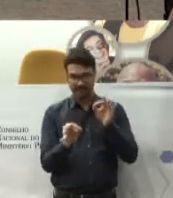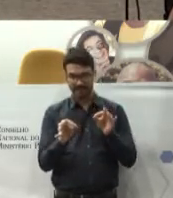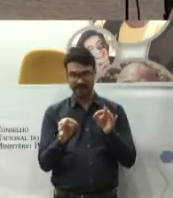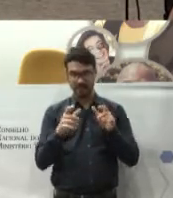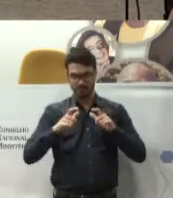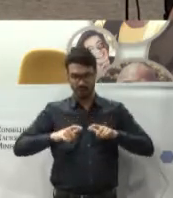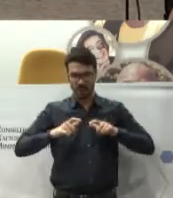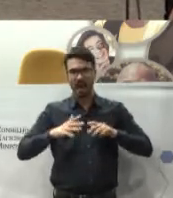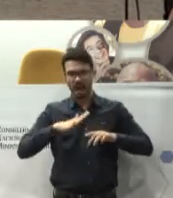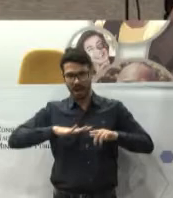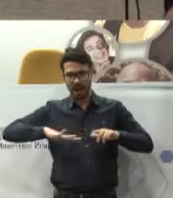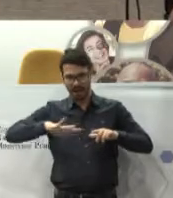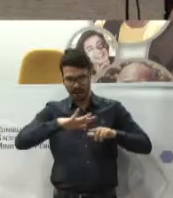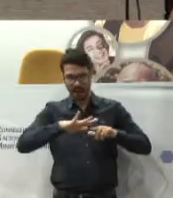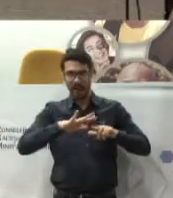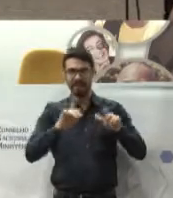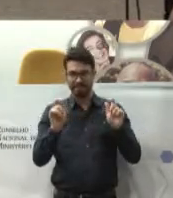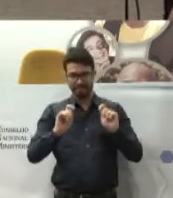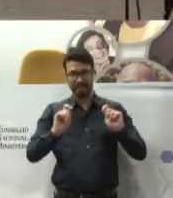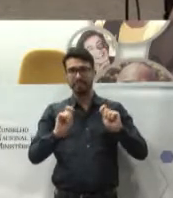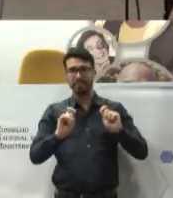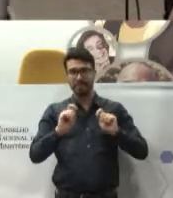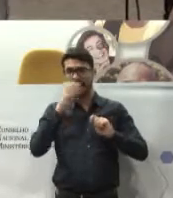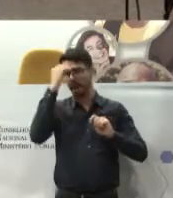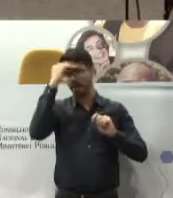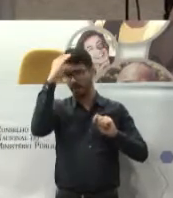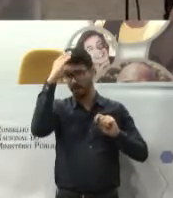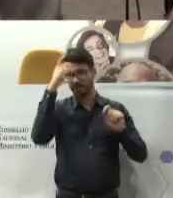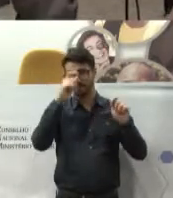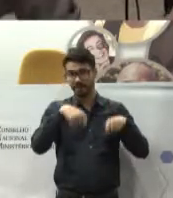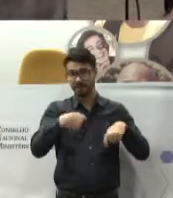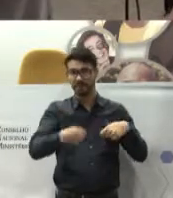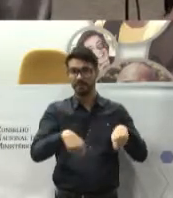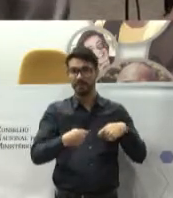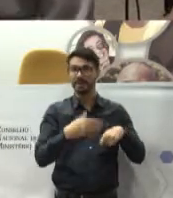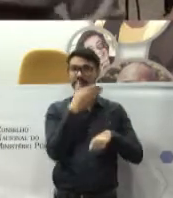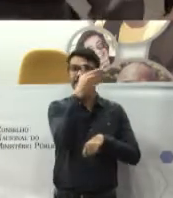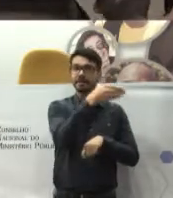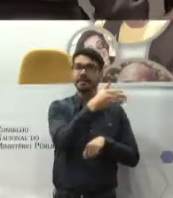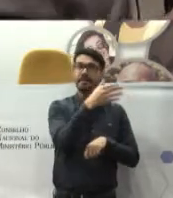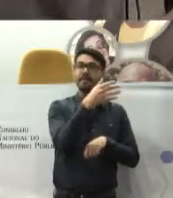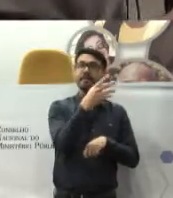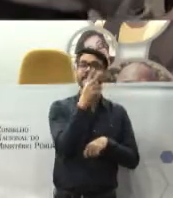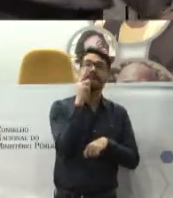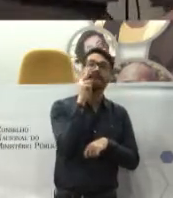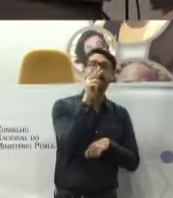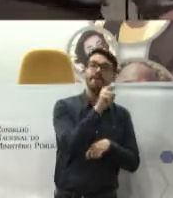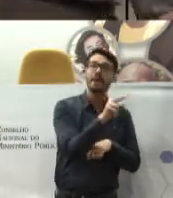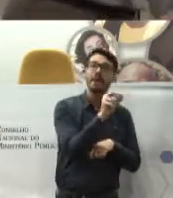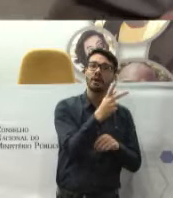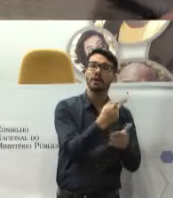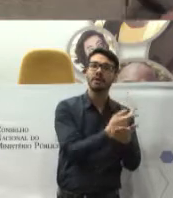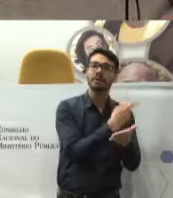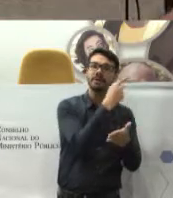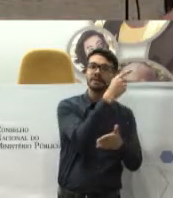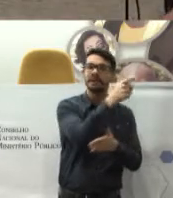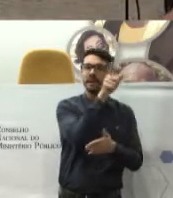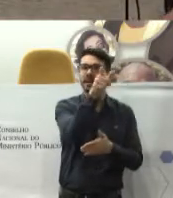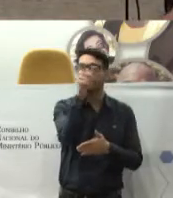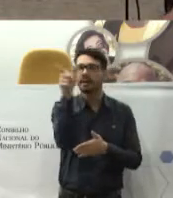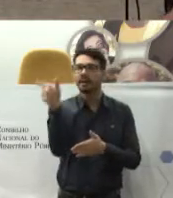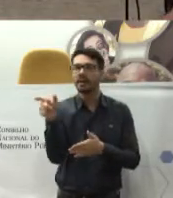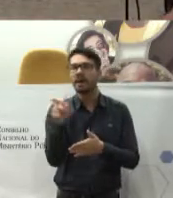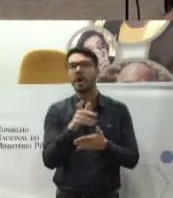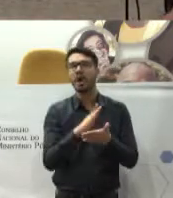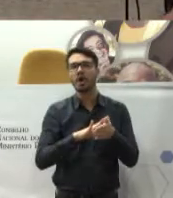é absolutamente insuficiente para essa compreensão. A gente, na saúde, tem que sair, tem que ver as coisas acontecer no hospital, na rua, falar com as